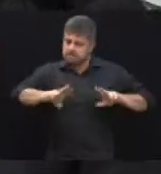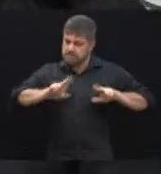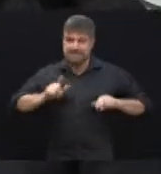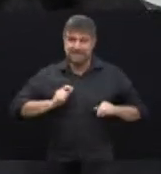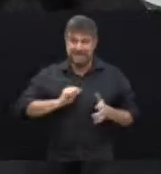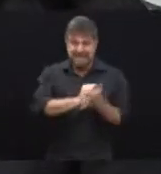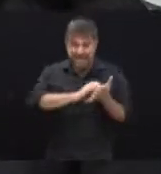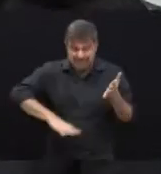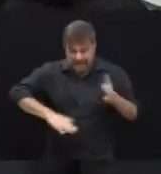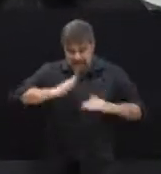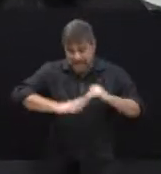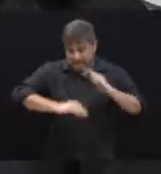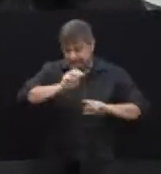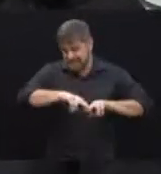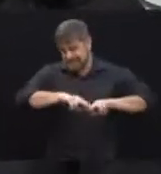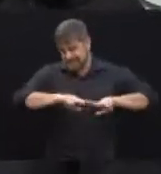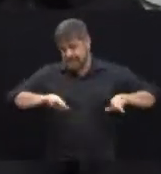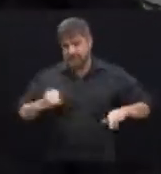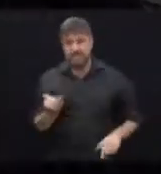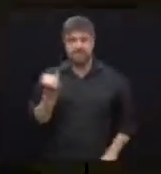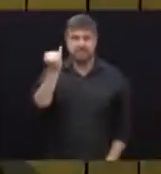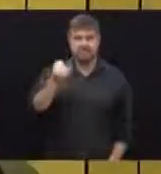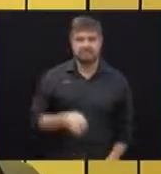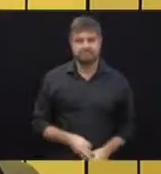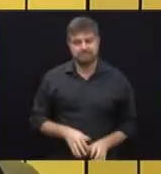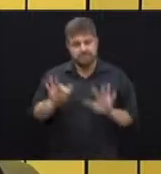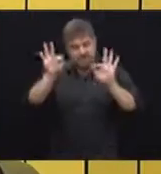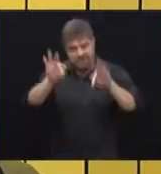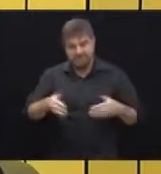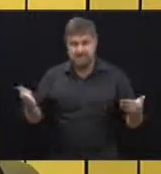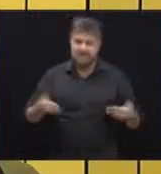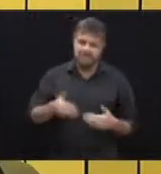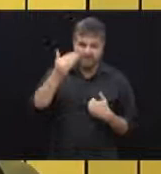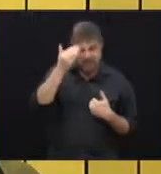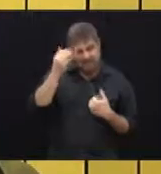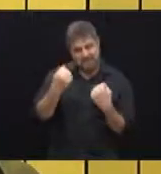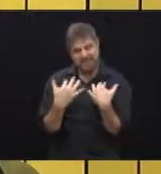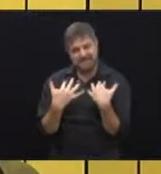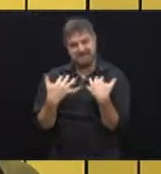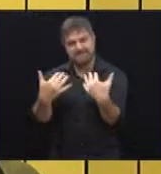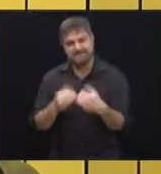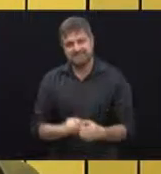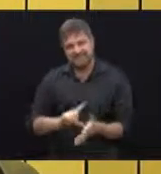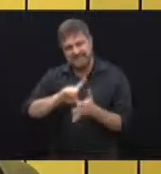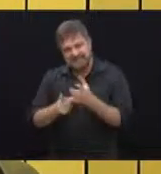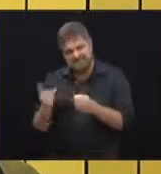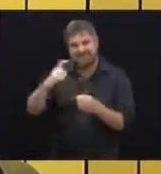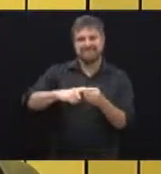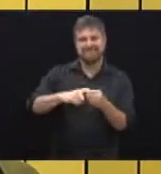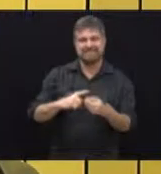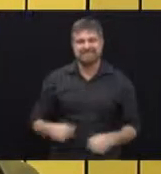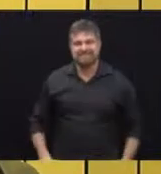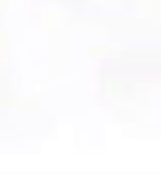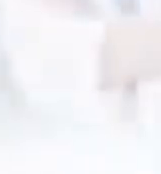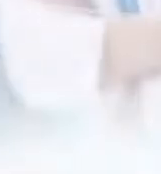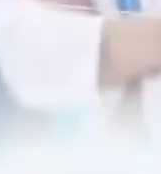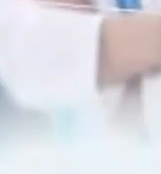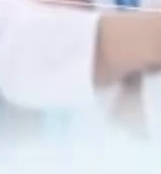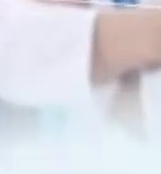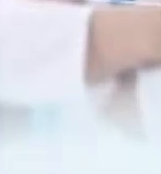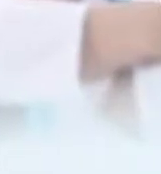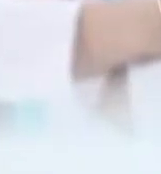mas tem várias atividades que são muito importantes. O Momento Saúde fica por aqui, obrigada pela audiência e até o próximo.